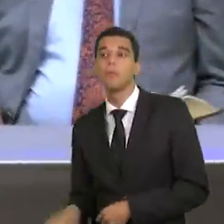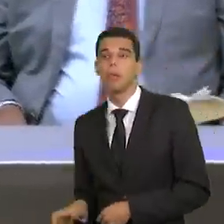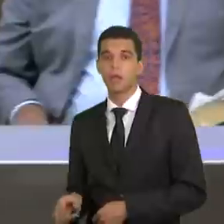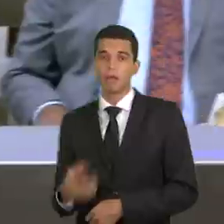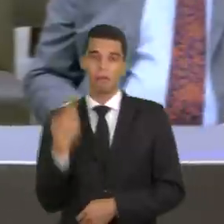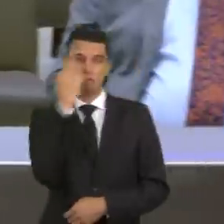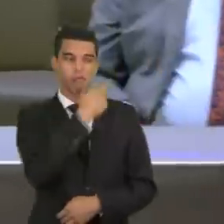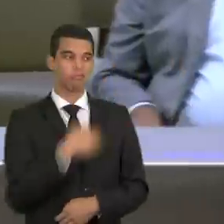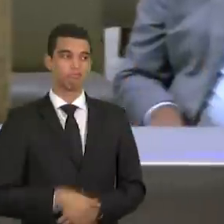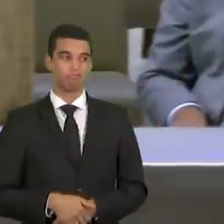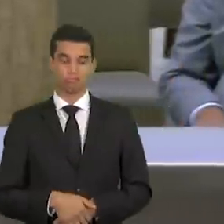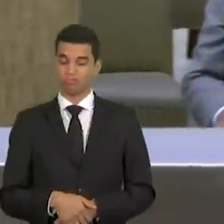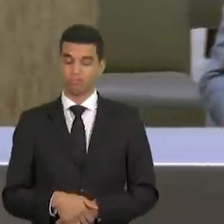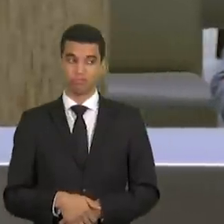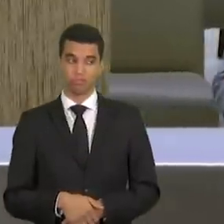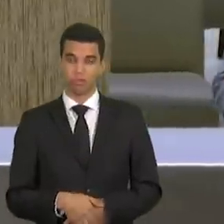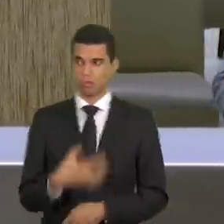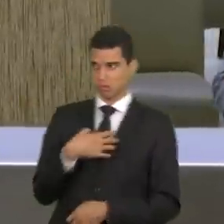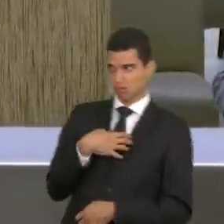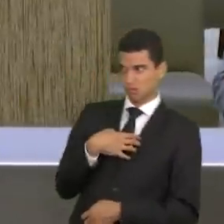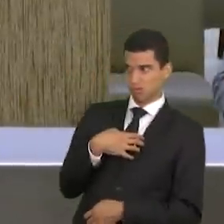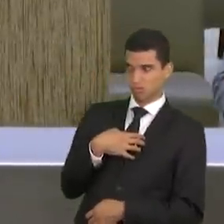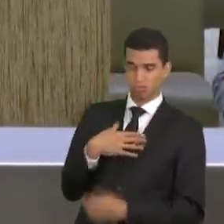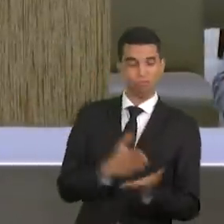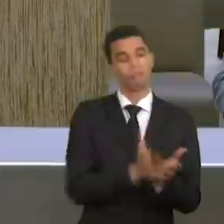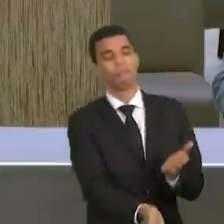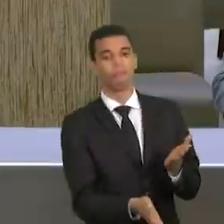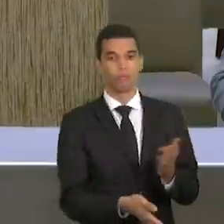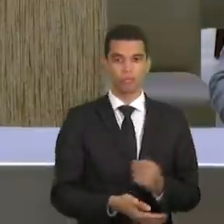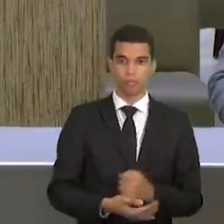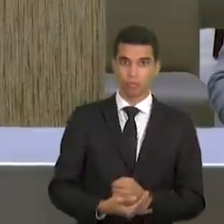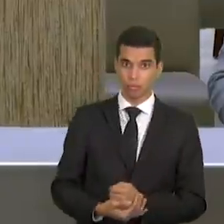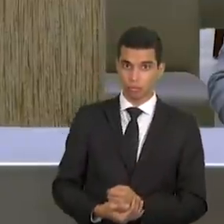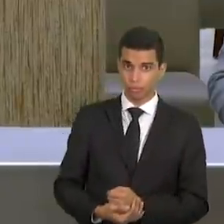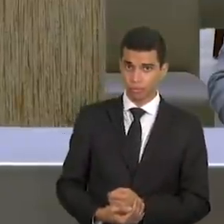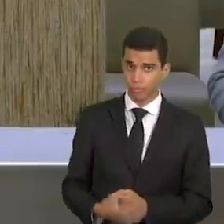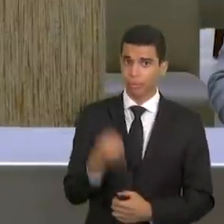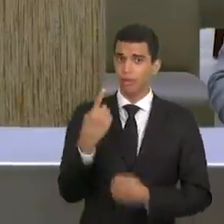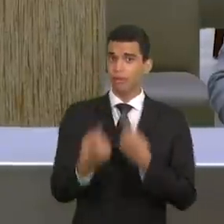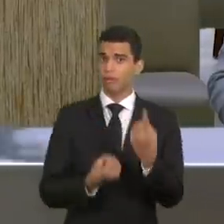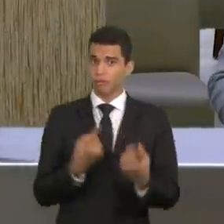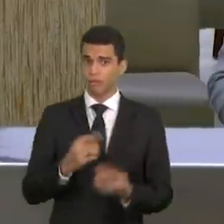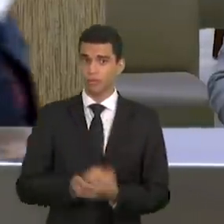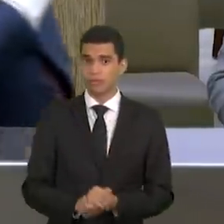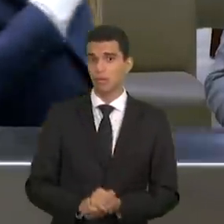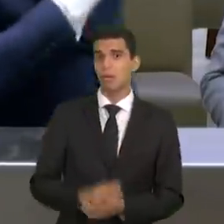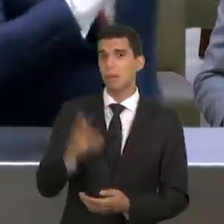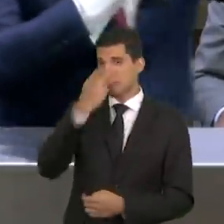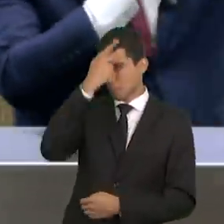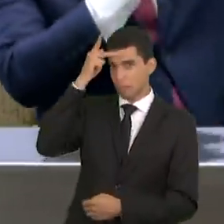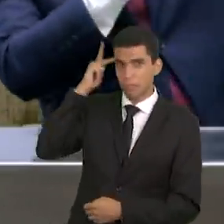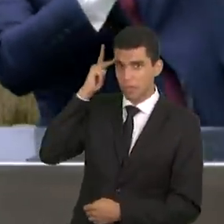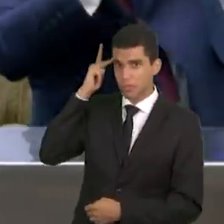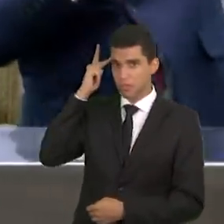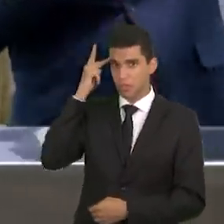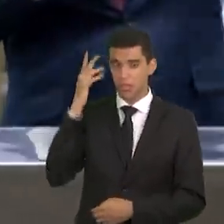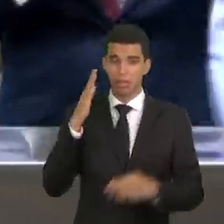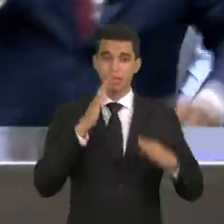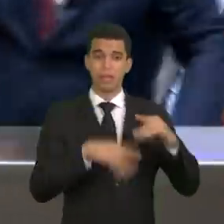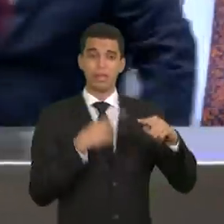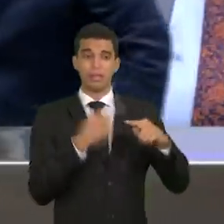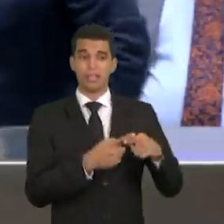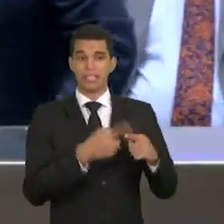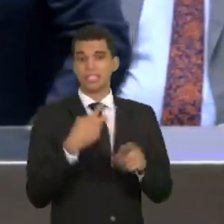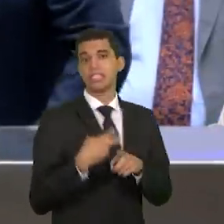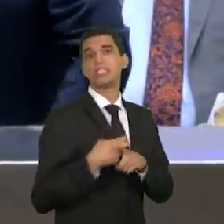Aparece aí um fulaninho qualquer, que sai às vezes até daqui, abre uma igreja lá não sei aonde, bota um nome não sei o que, não sei